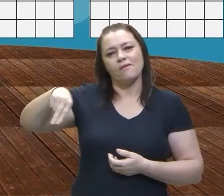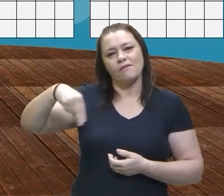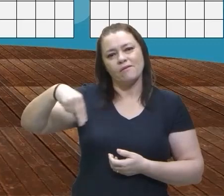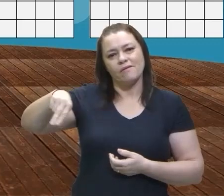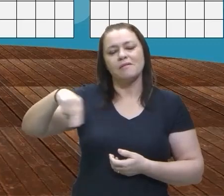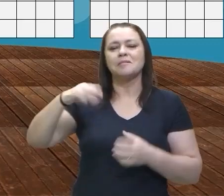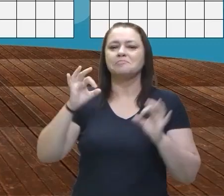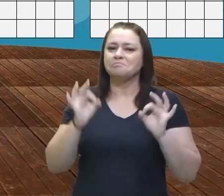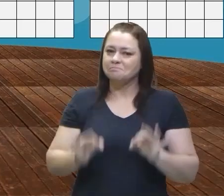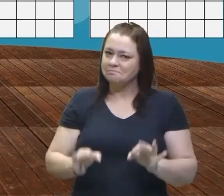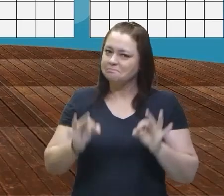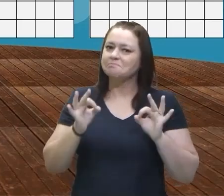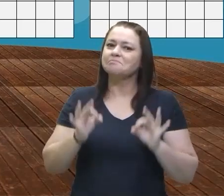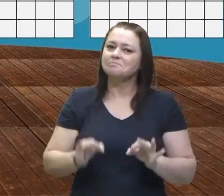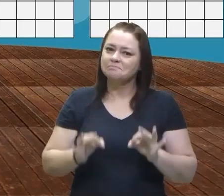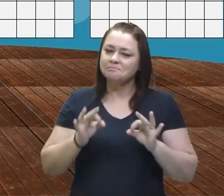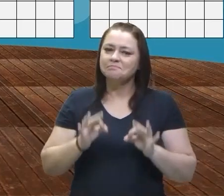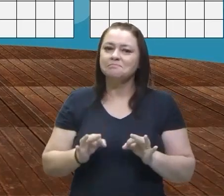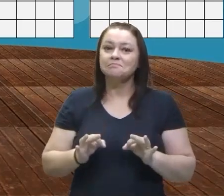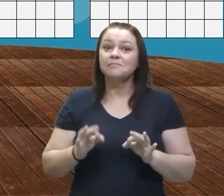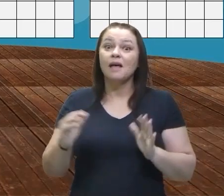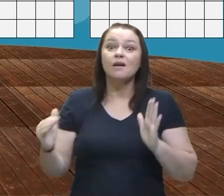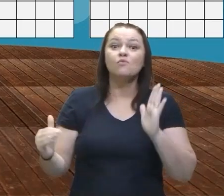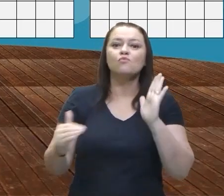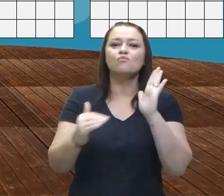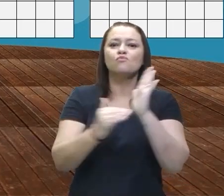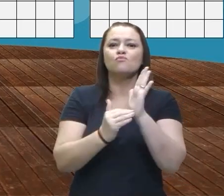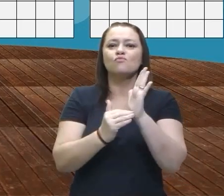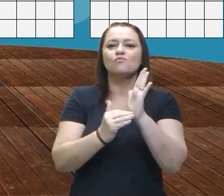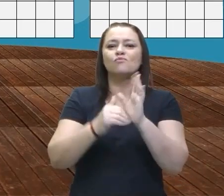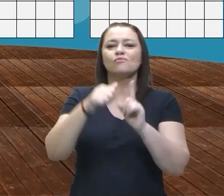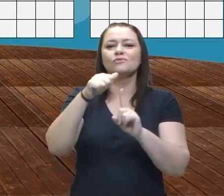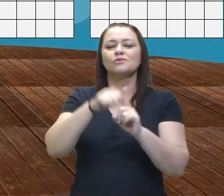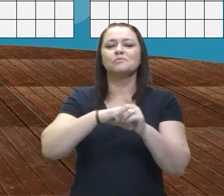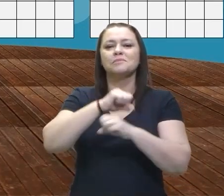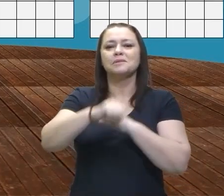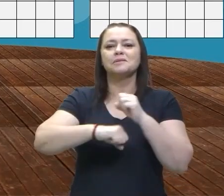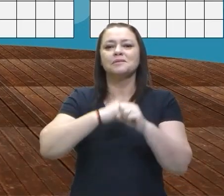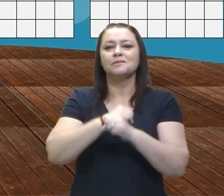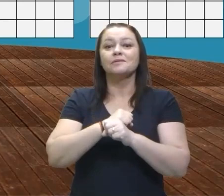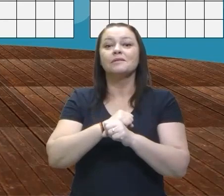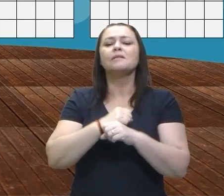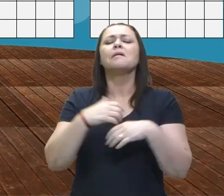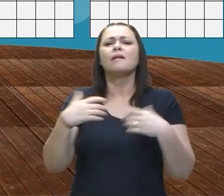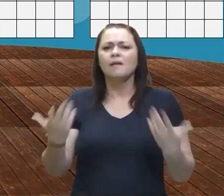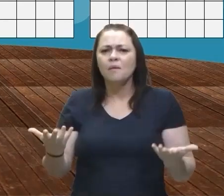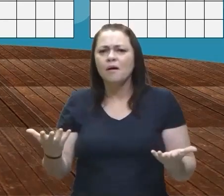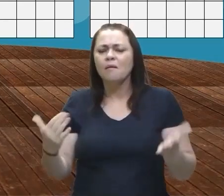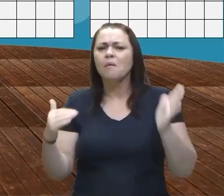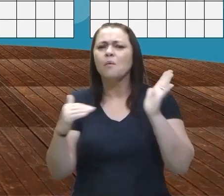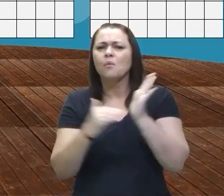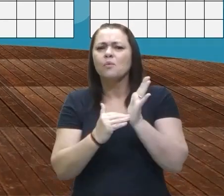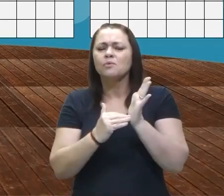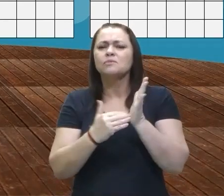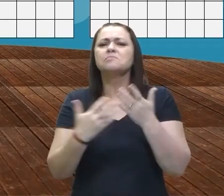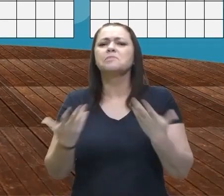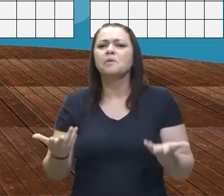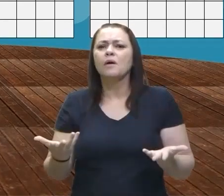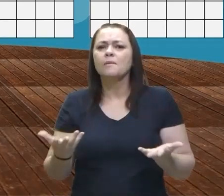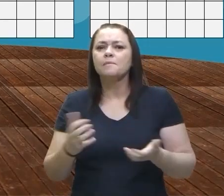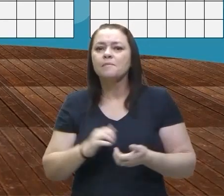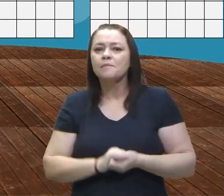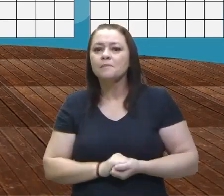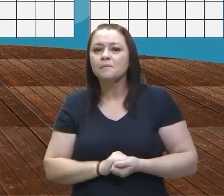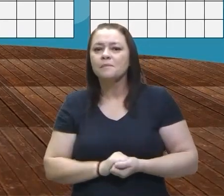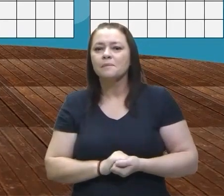Novembro. Acertou, novembro. Agora vem aquele último mês. Né? Qual é o último mês? O último